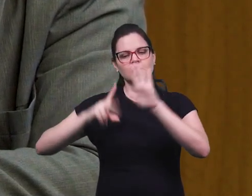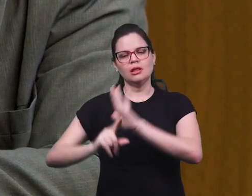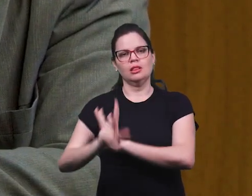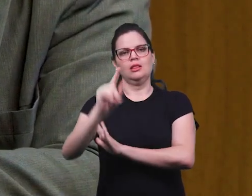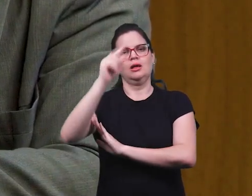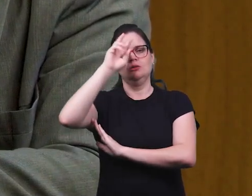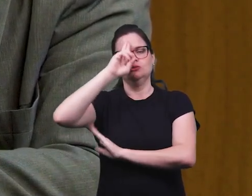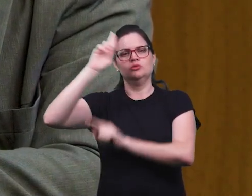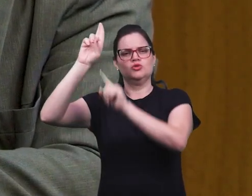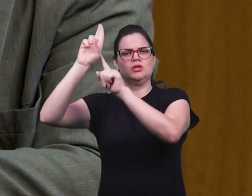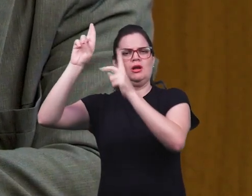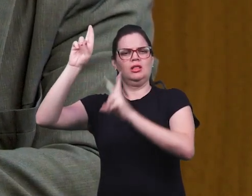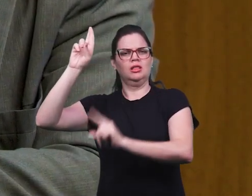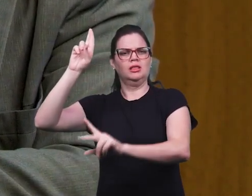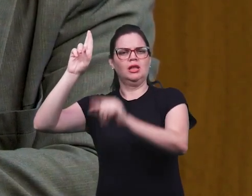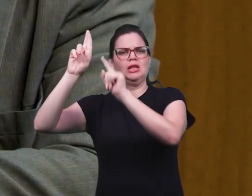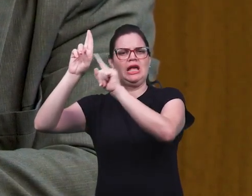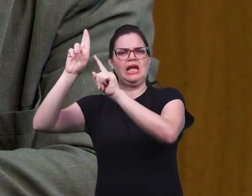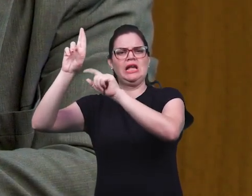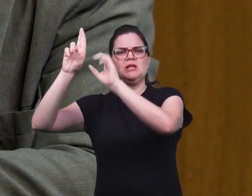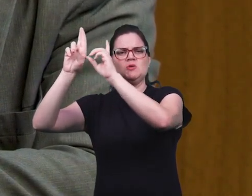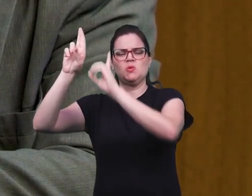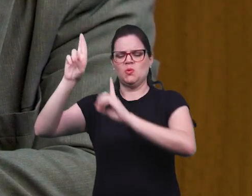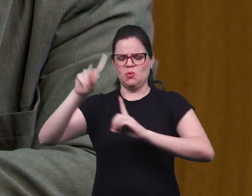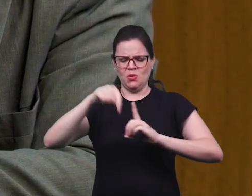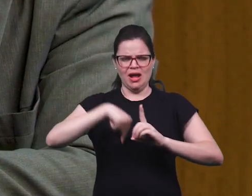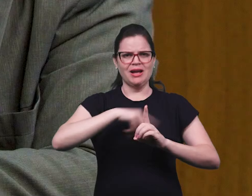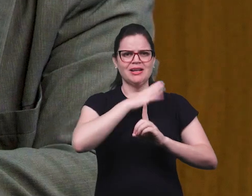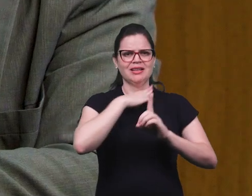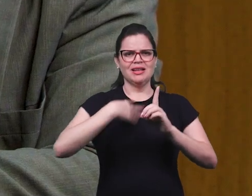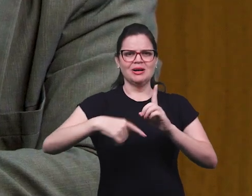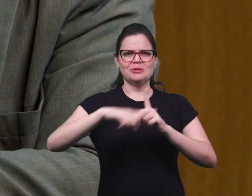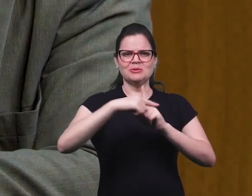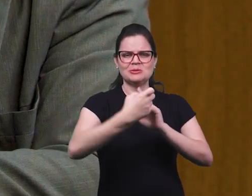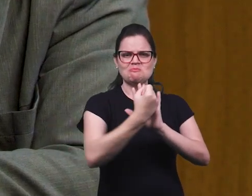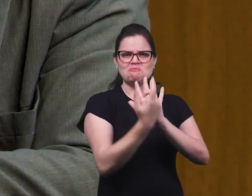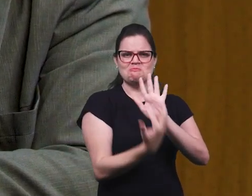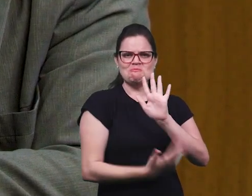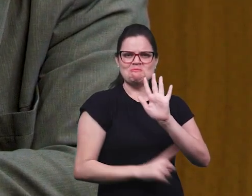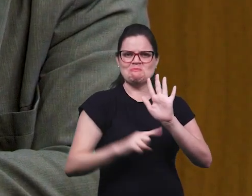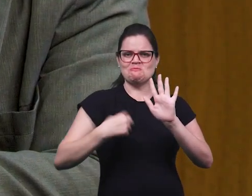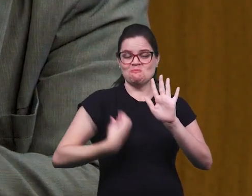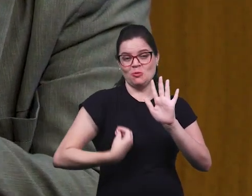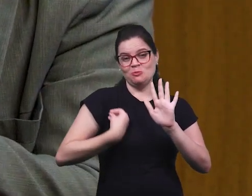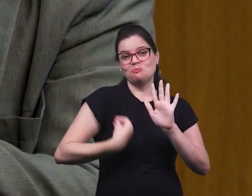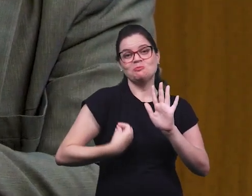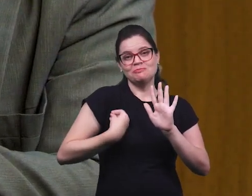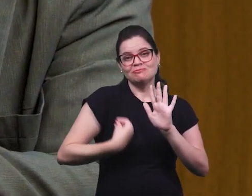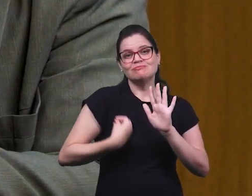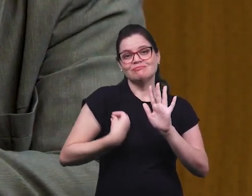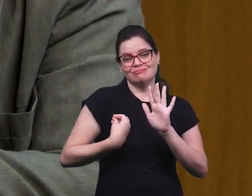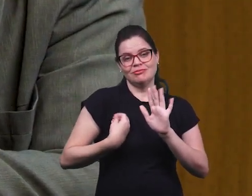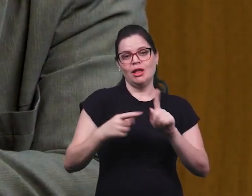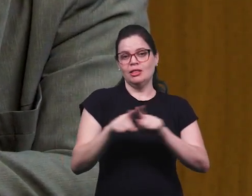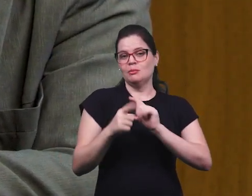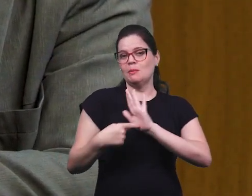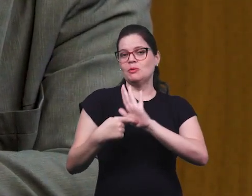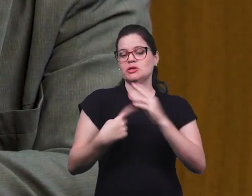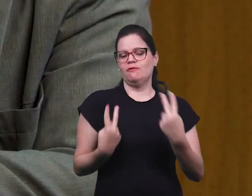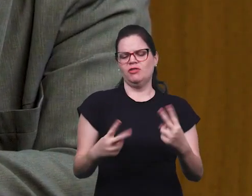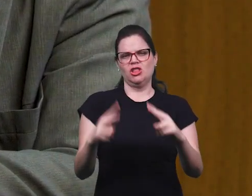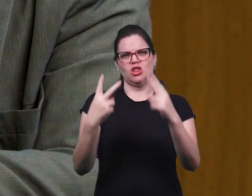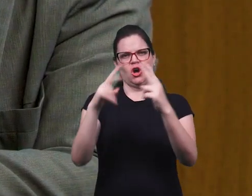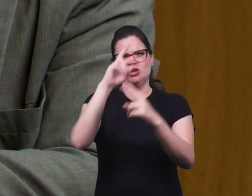de um Senhor que deu a sua vida, que verteu o seu sangue por amor às nossas vidas. Nós cantamos as vitórias do